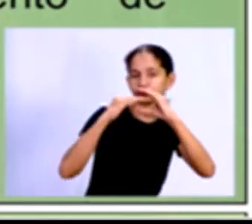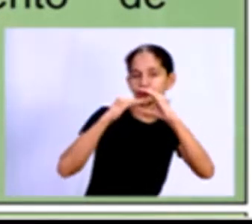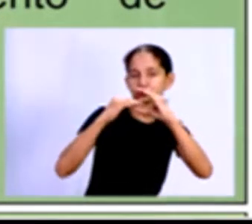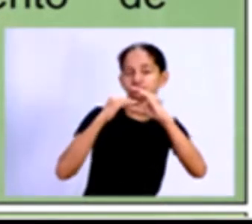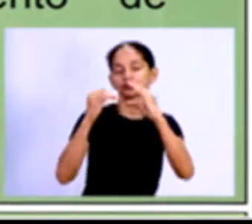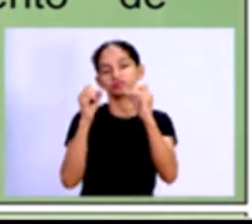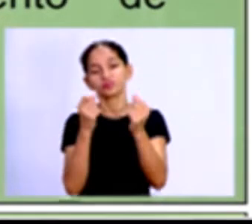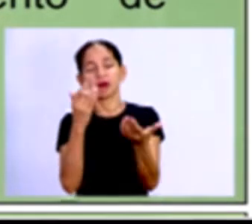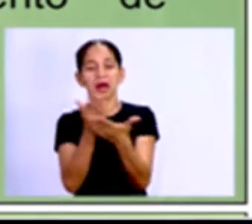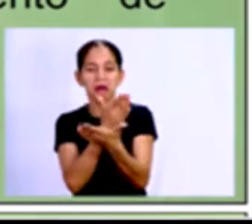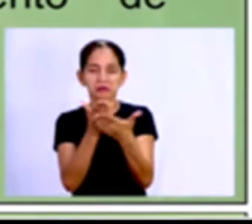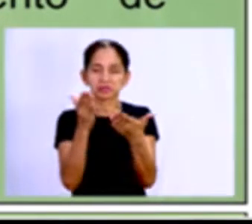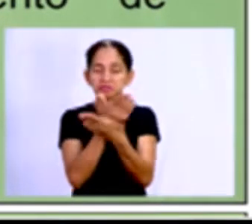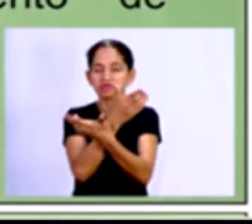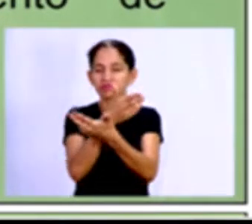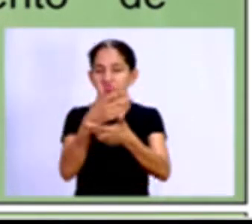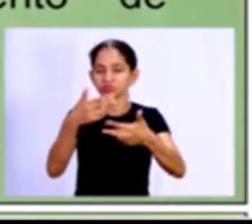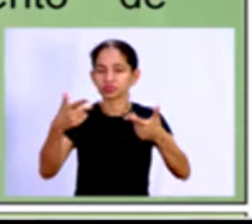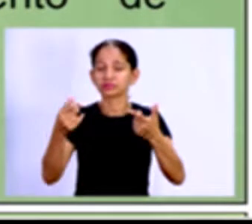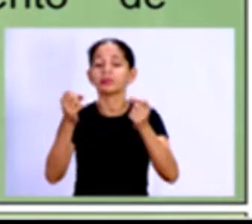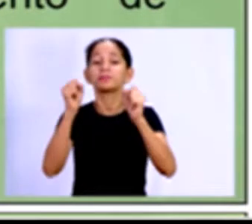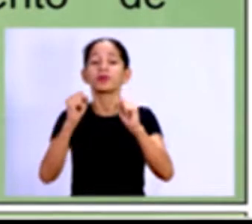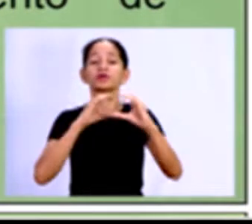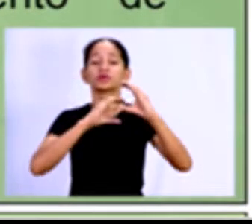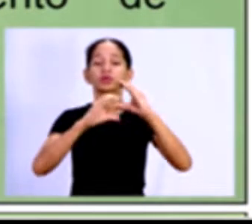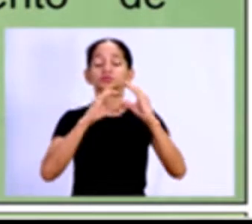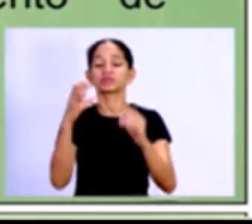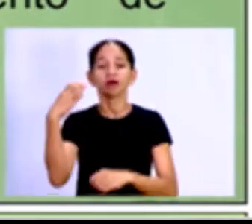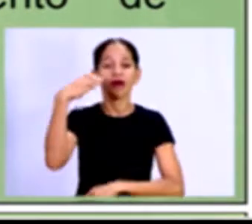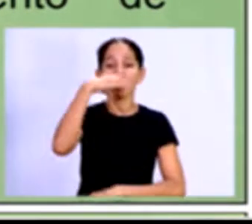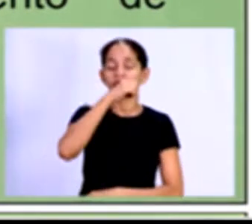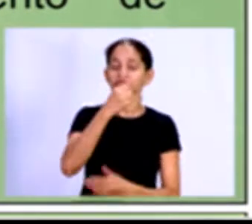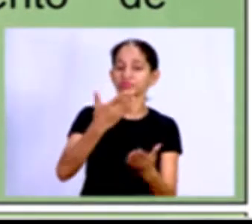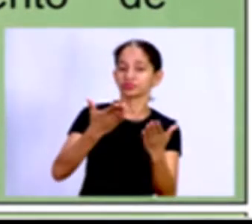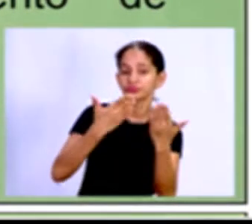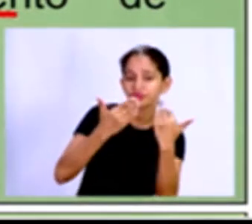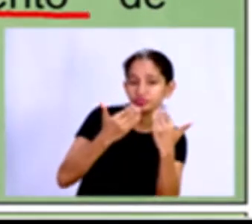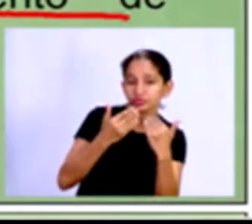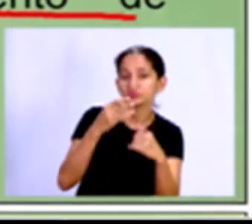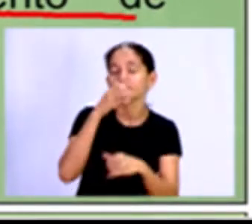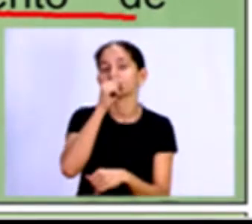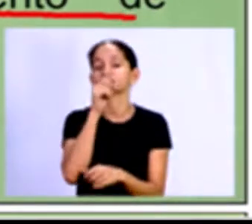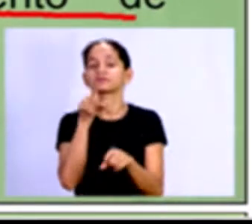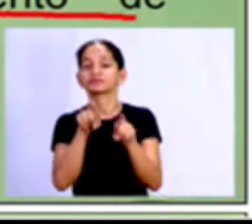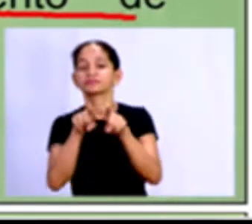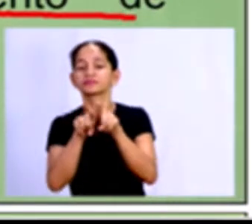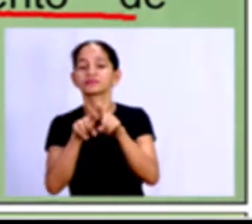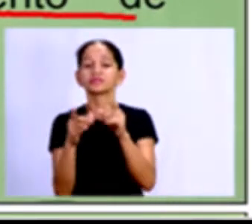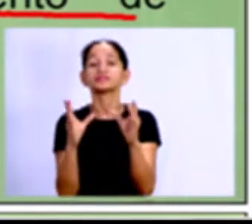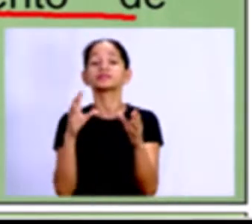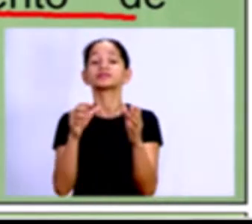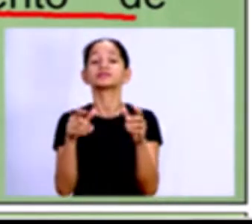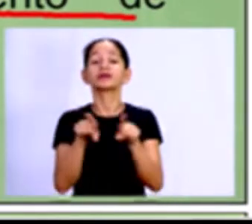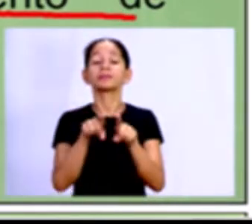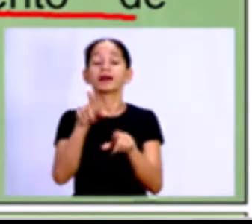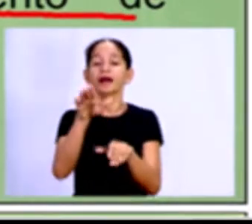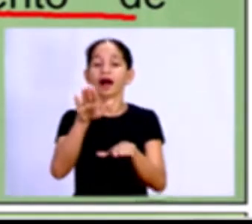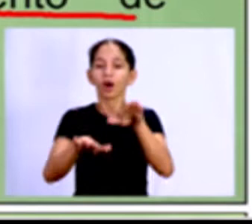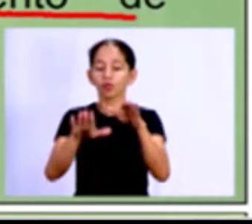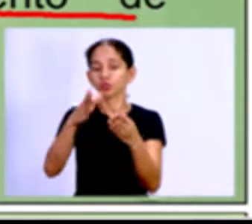e serviços como comunicação instantânea, chat e compartilhamento de